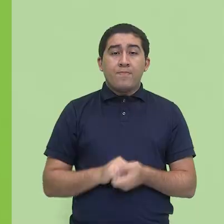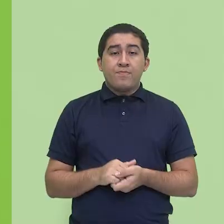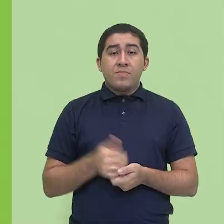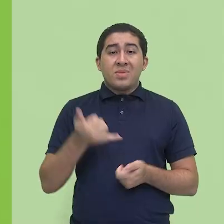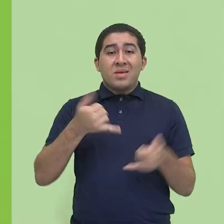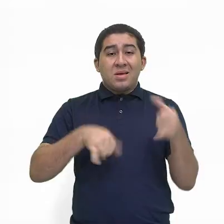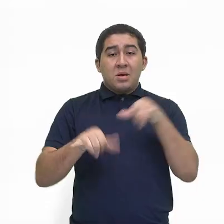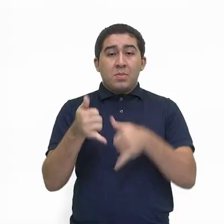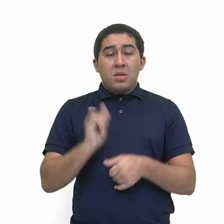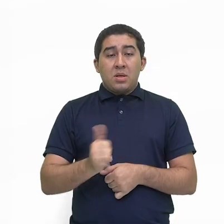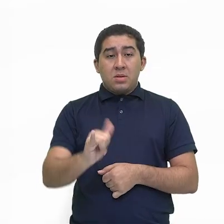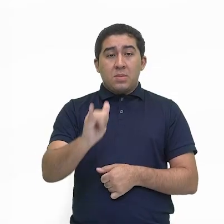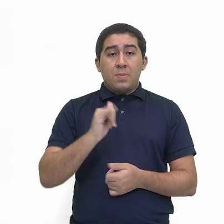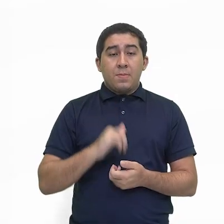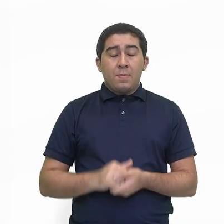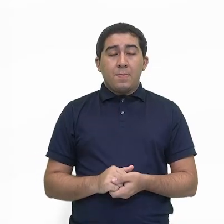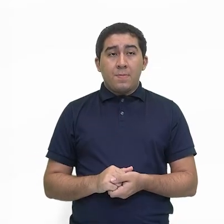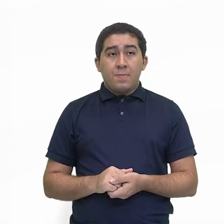eletroquímica, olha só.